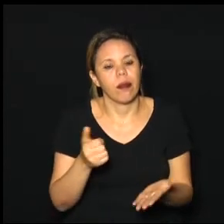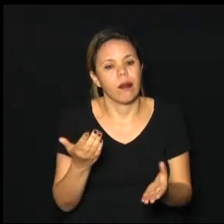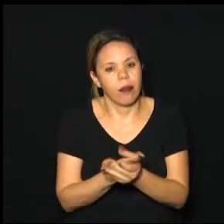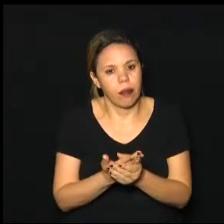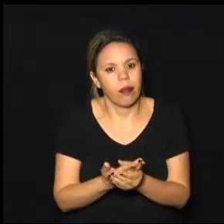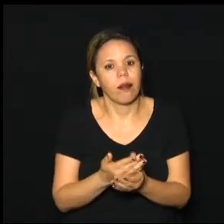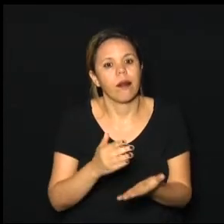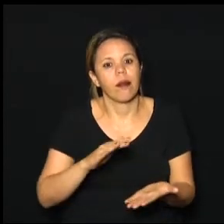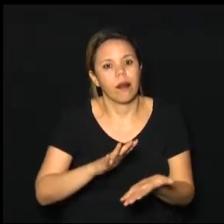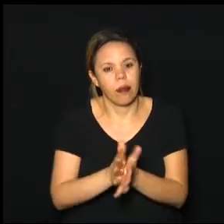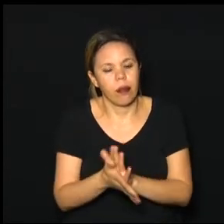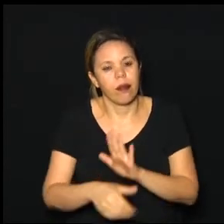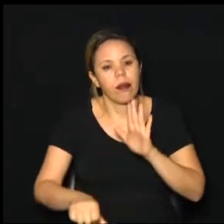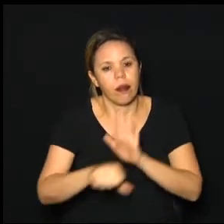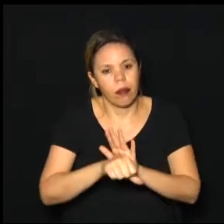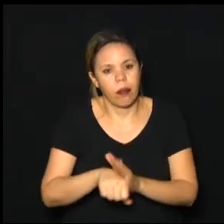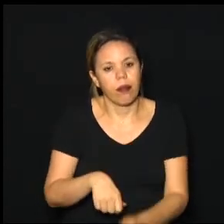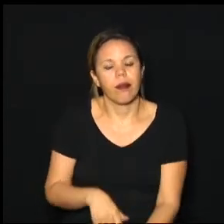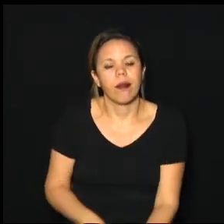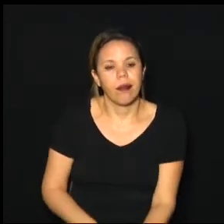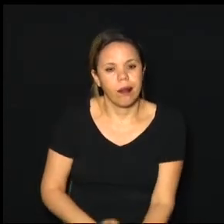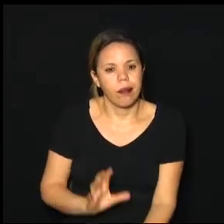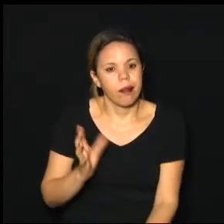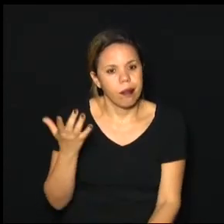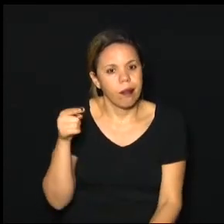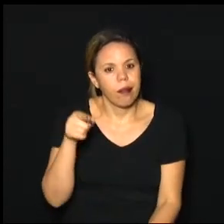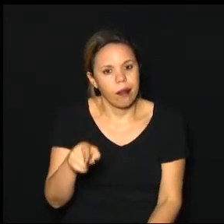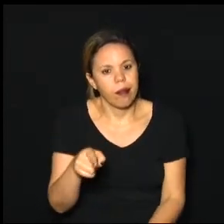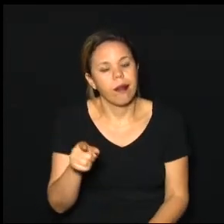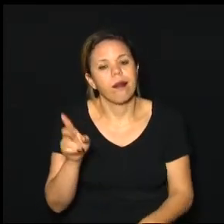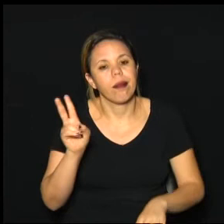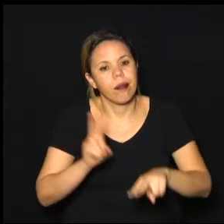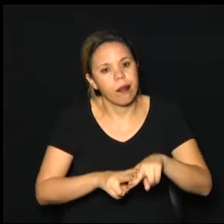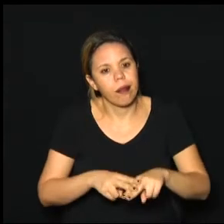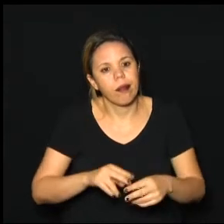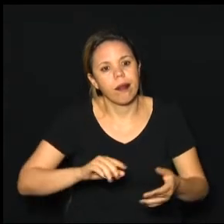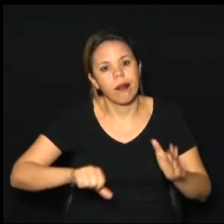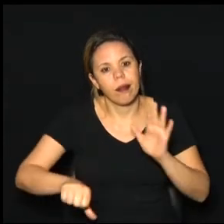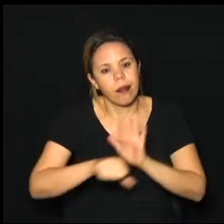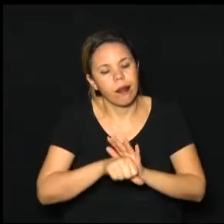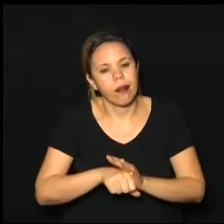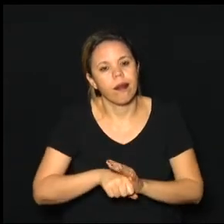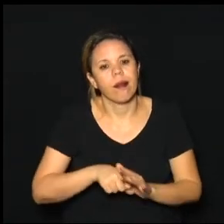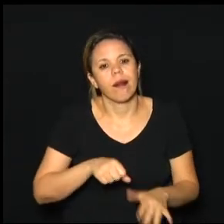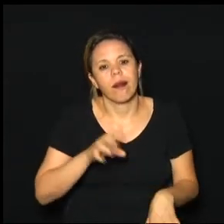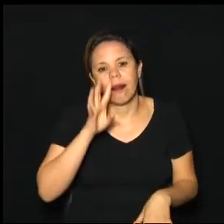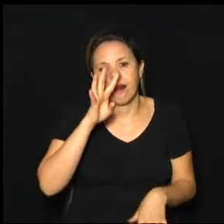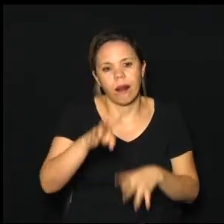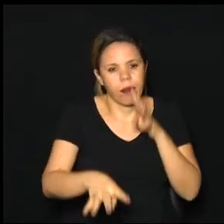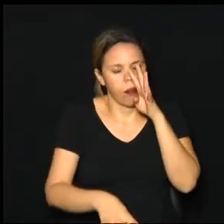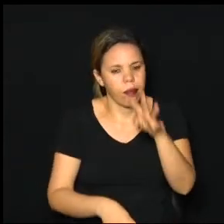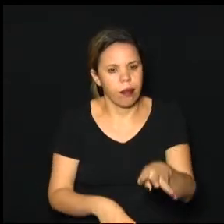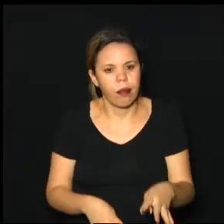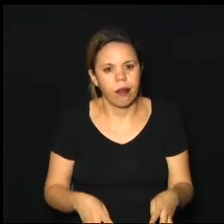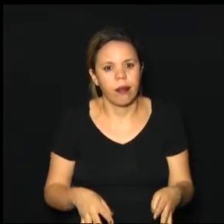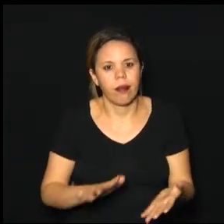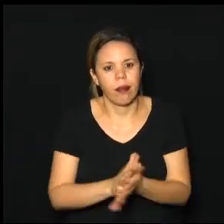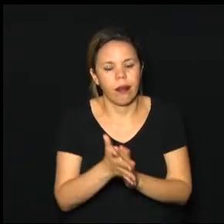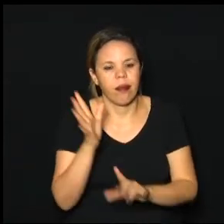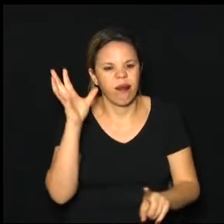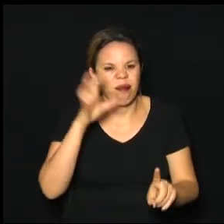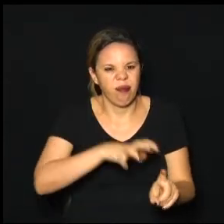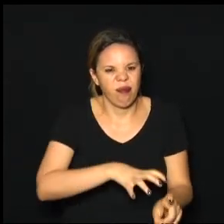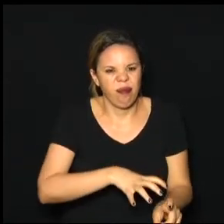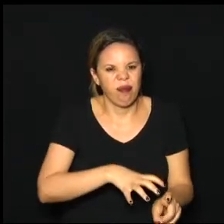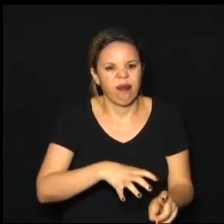criminal. Ok? Você pode eventualmente ser condenado aí por um crime de difamação, por um crime de injúria, um